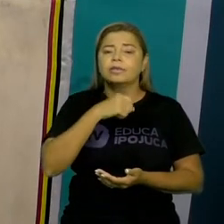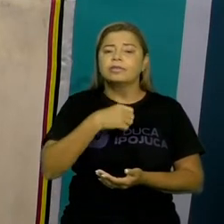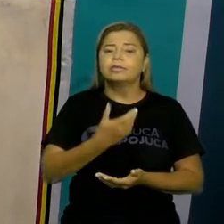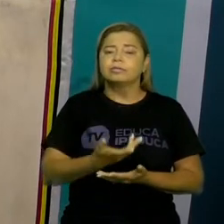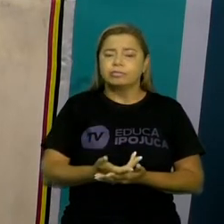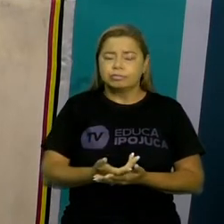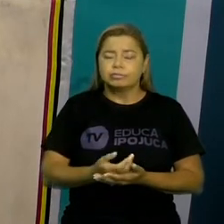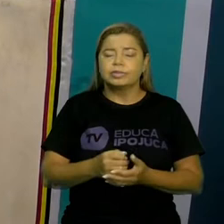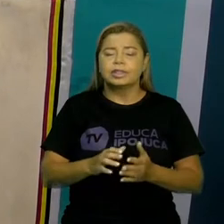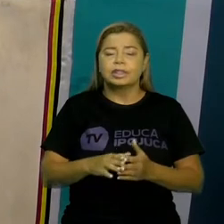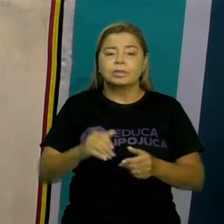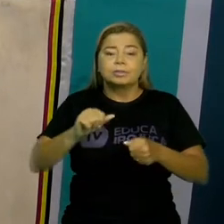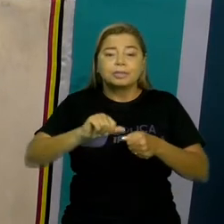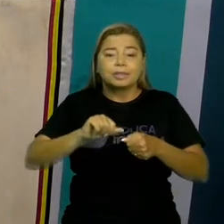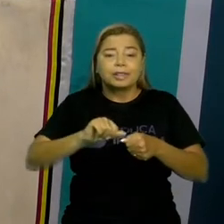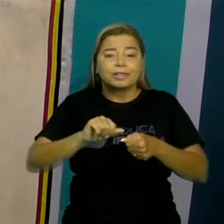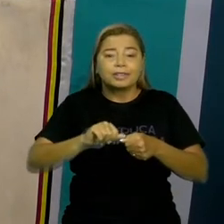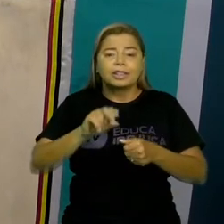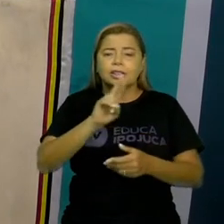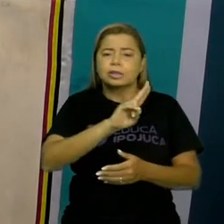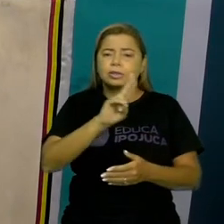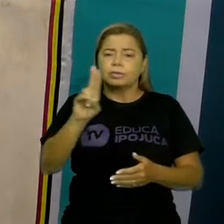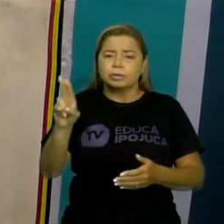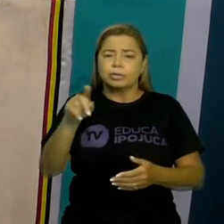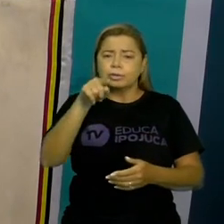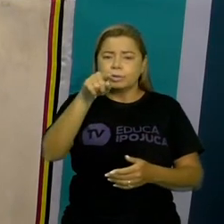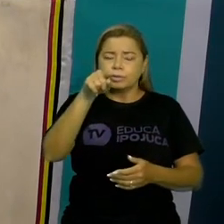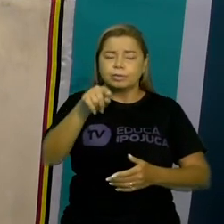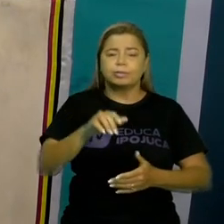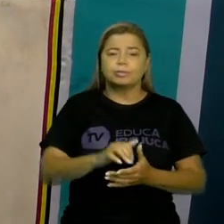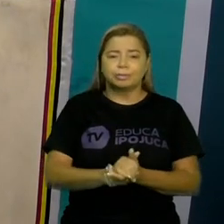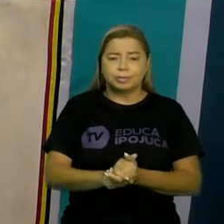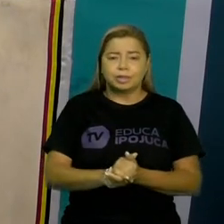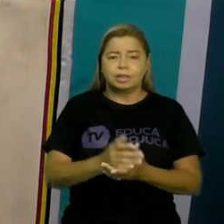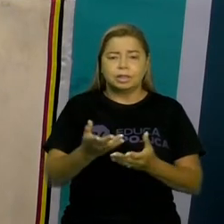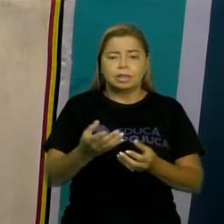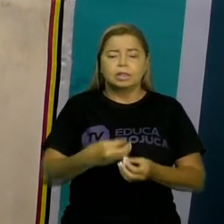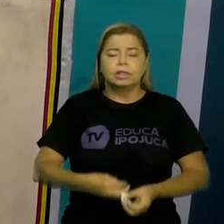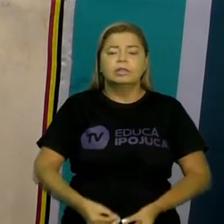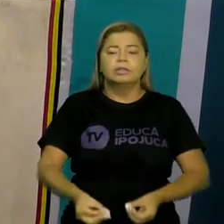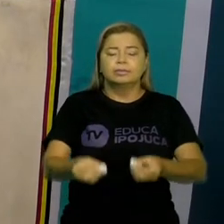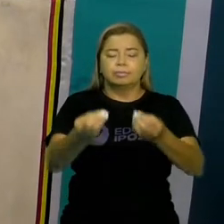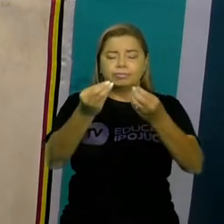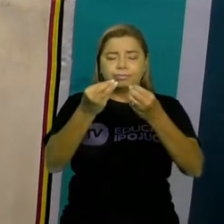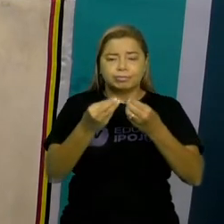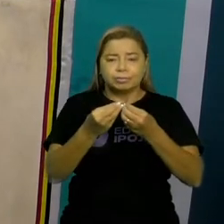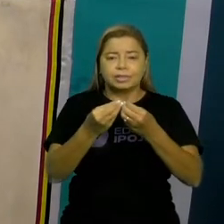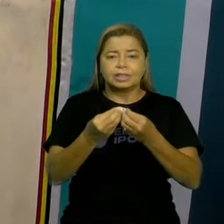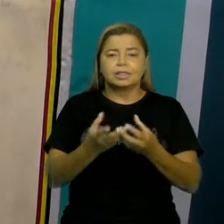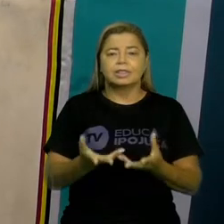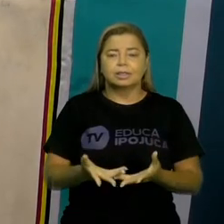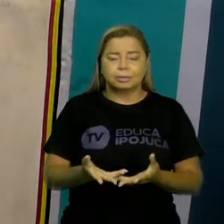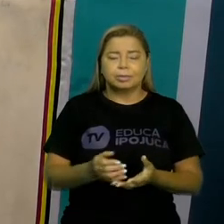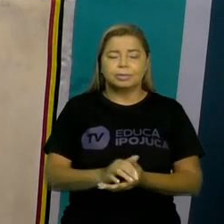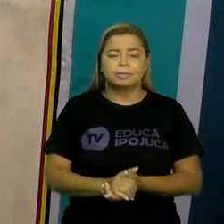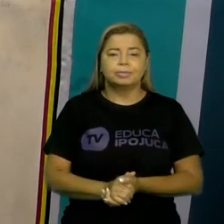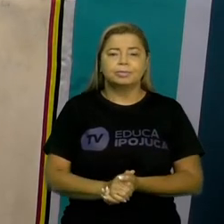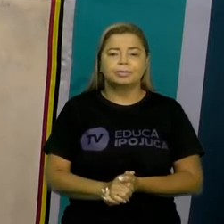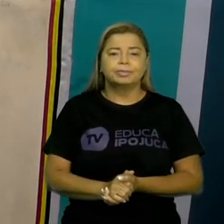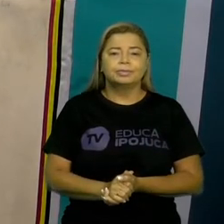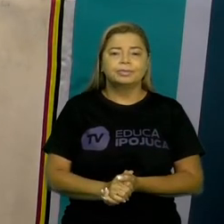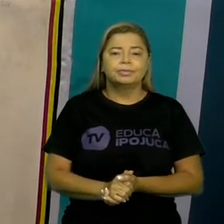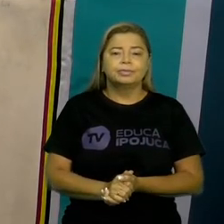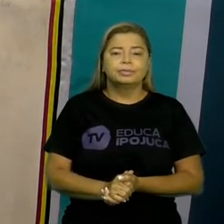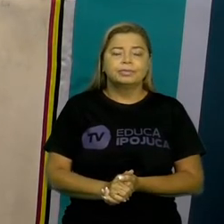atividades e aprender a fazer o nome de vocês, né? Esse presente que o papai e a mamãe deu para cada um.